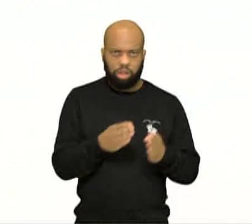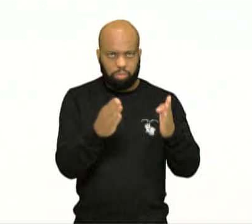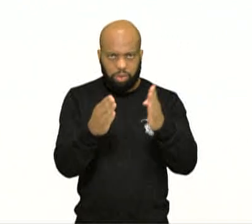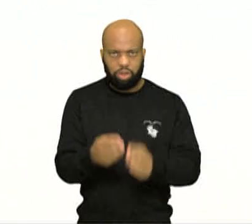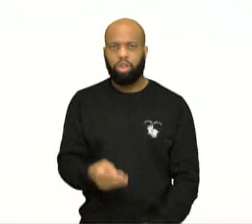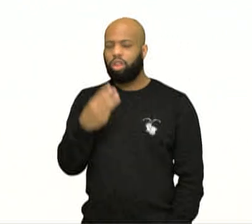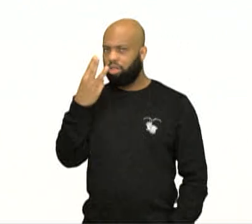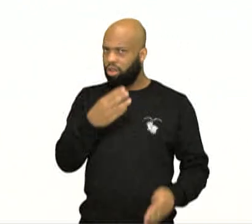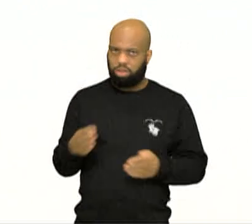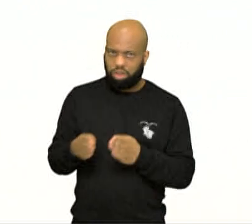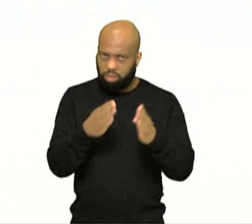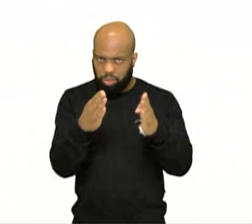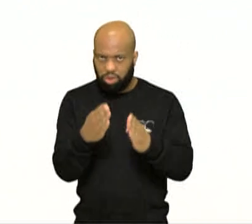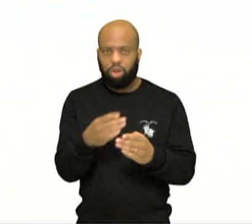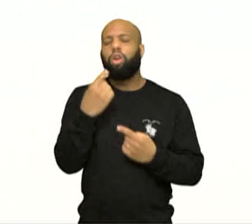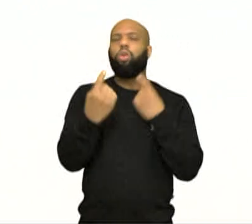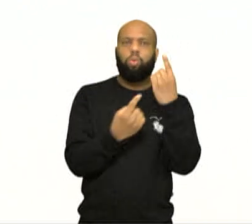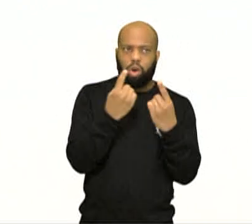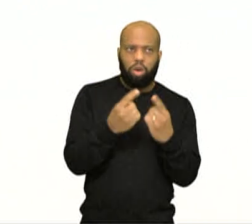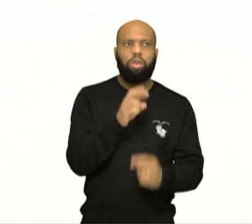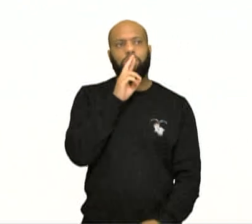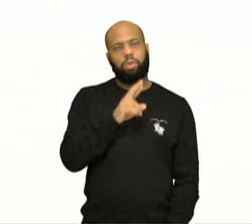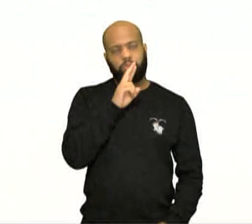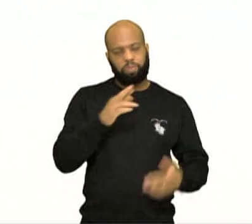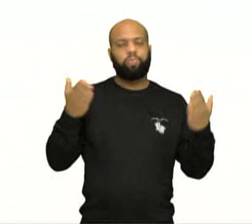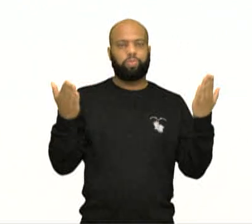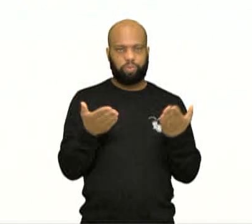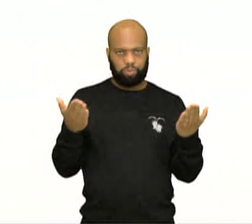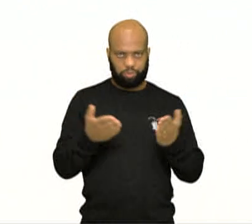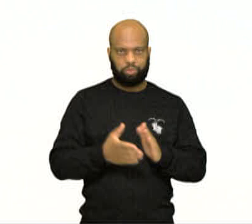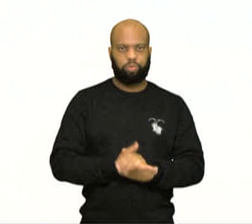módulo, ok? Tempo para você responder.